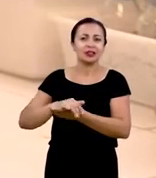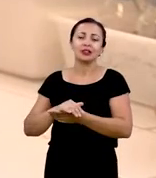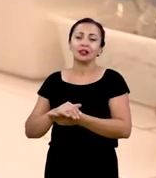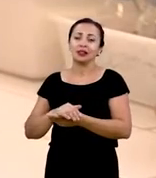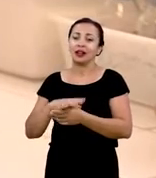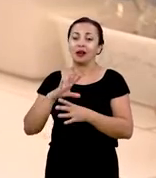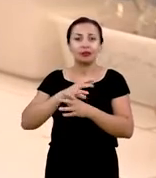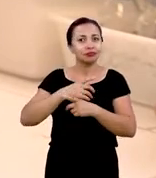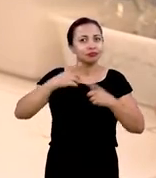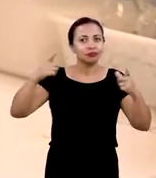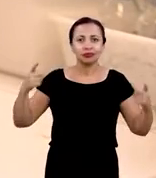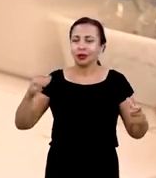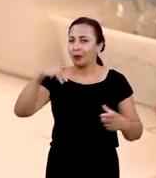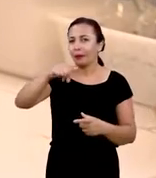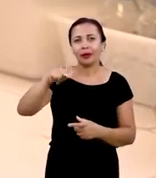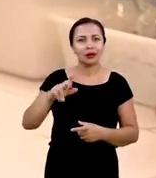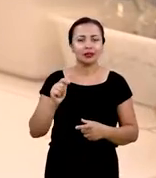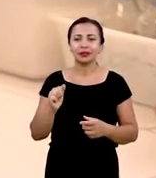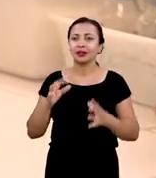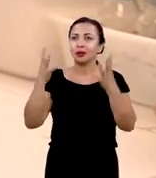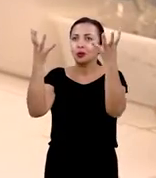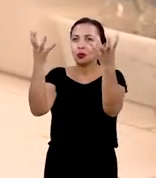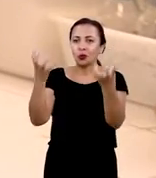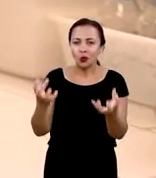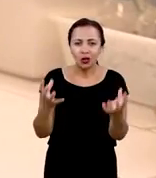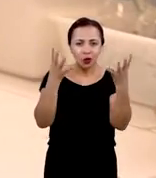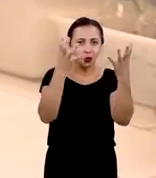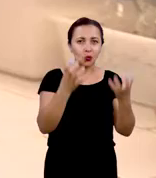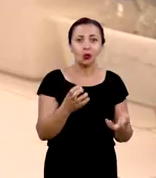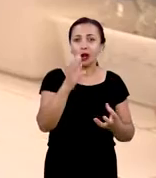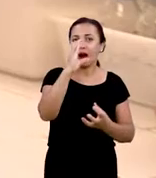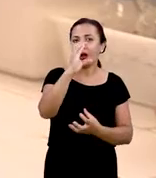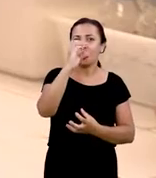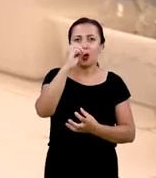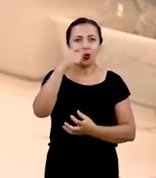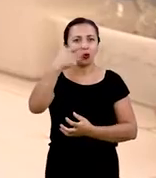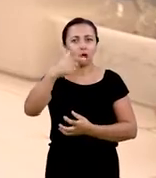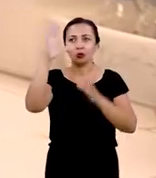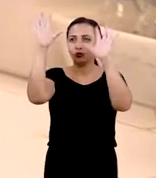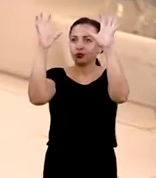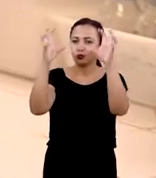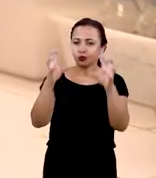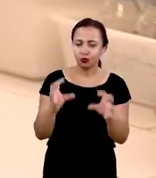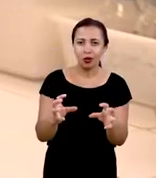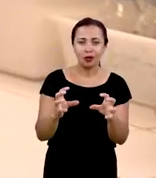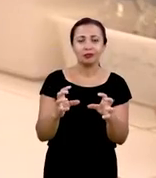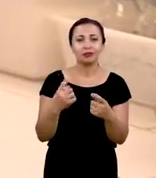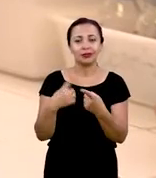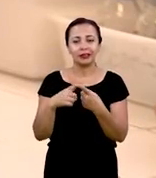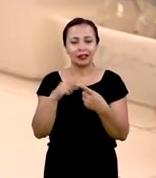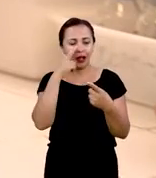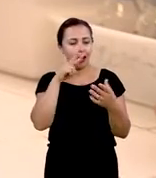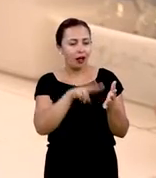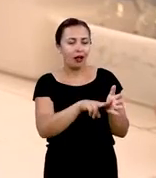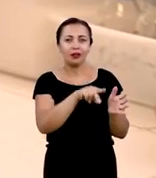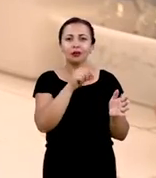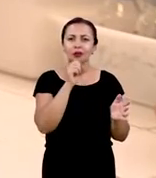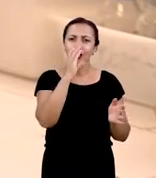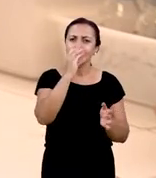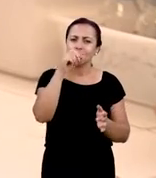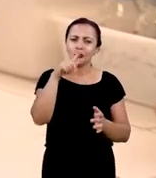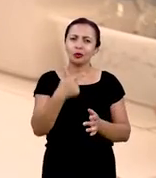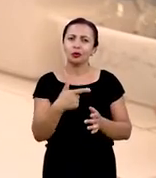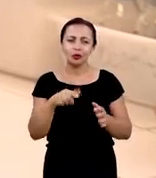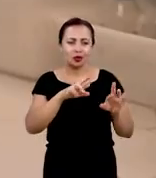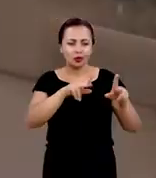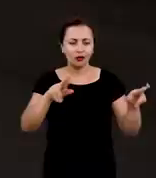cresceu muito. Quando o manguezal cresce, ele tira carbono da atmosfera. Então a gente está analisando então o estoque de carbono em